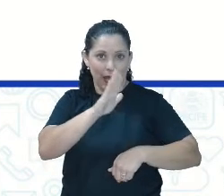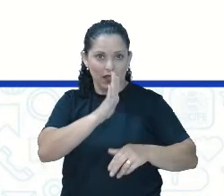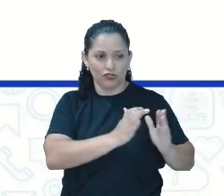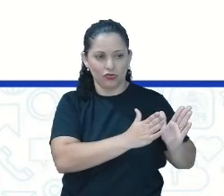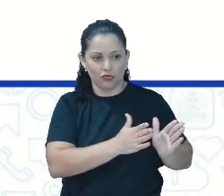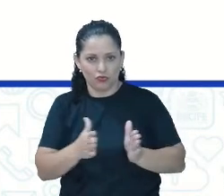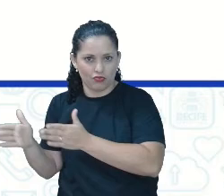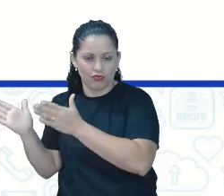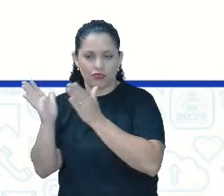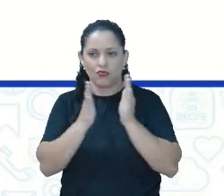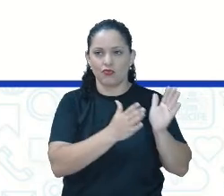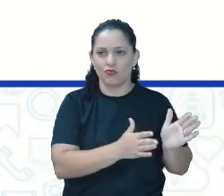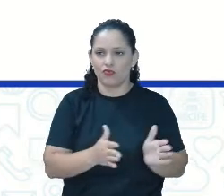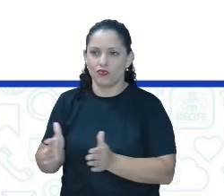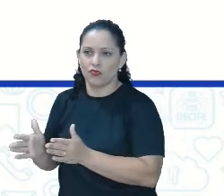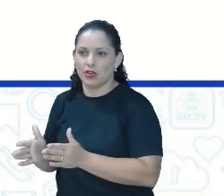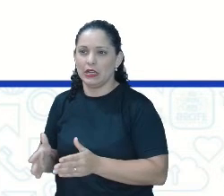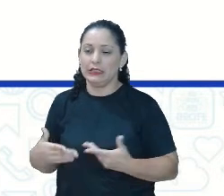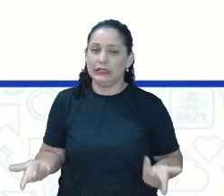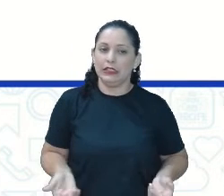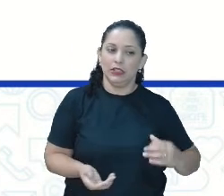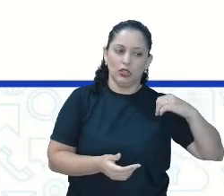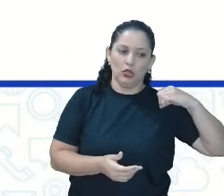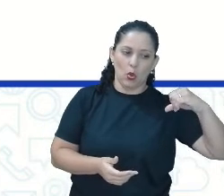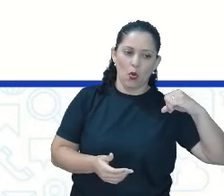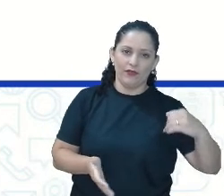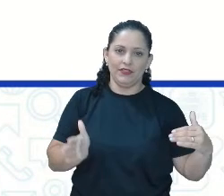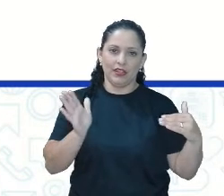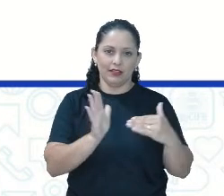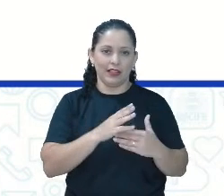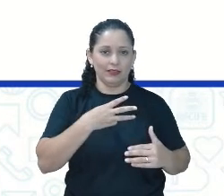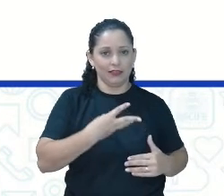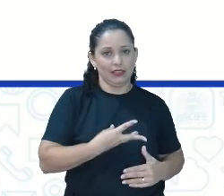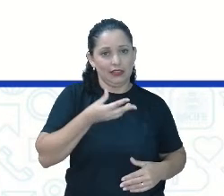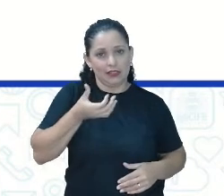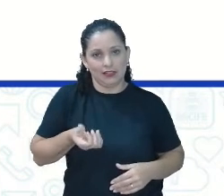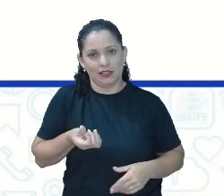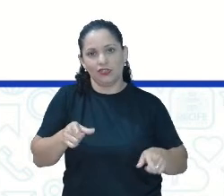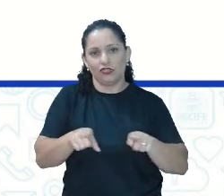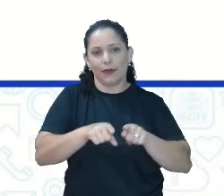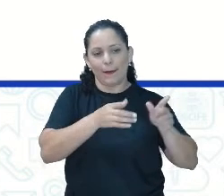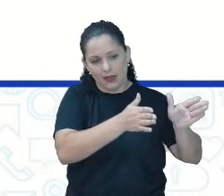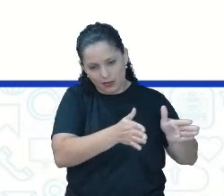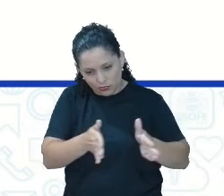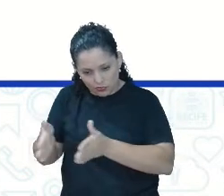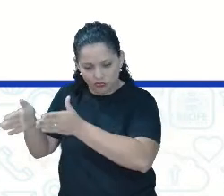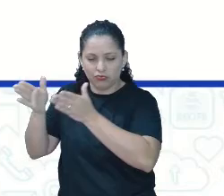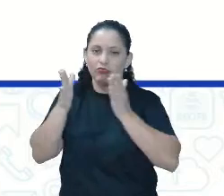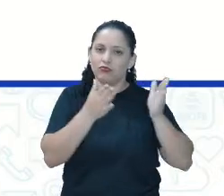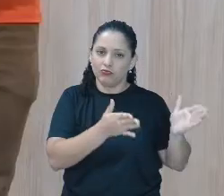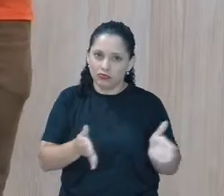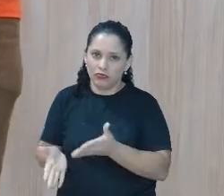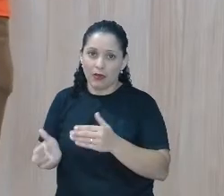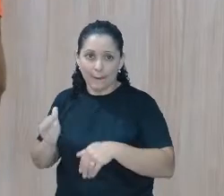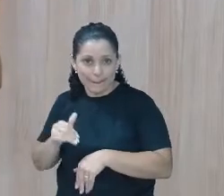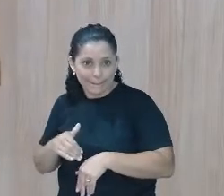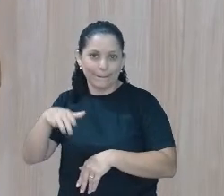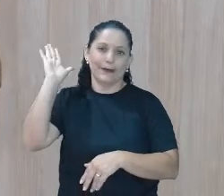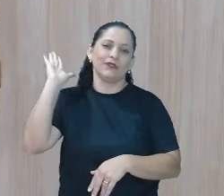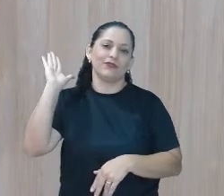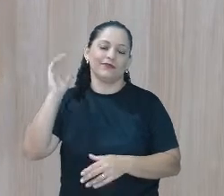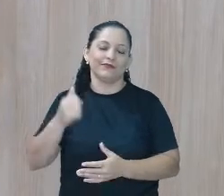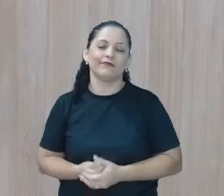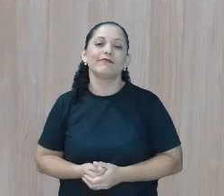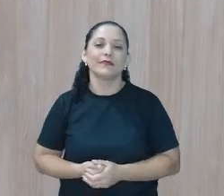esses números. E do 9 até o 36, eu também estou aumentando esses números. Então, se eu aumento